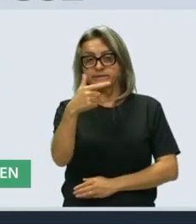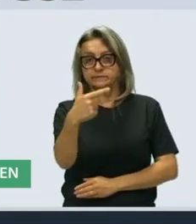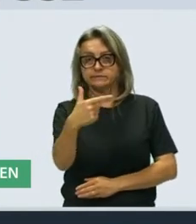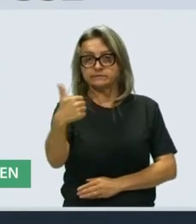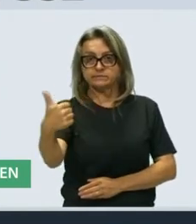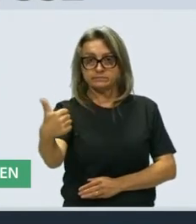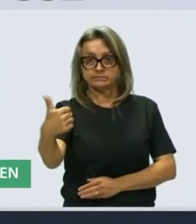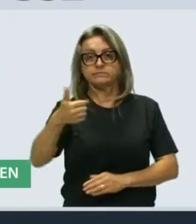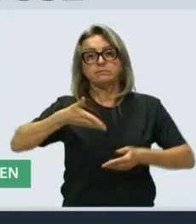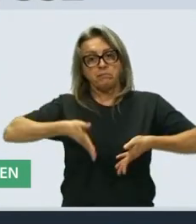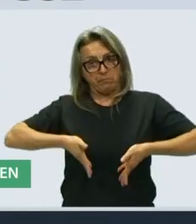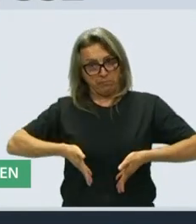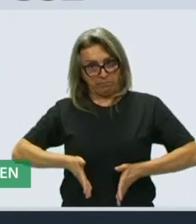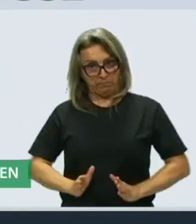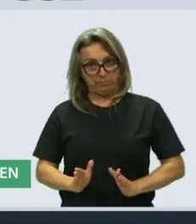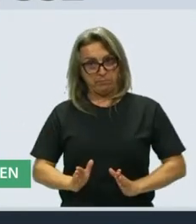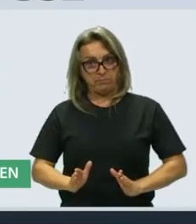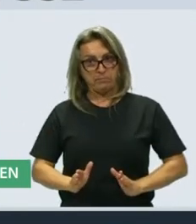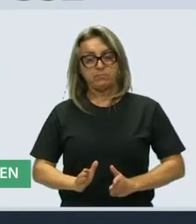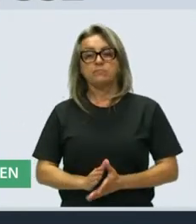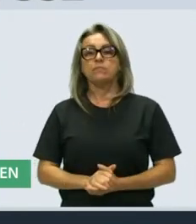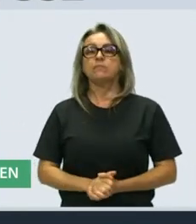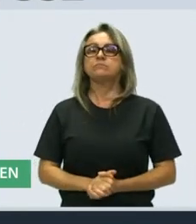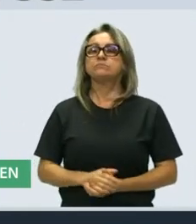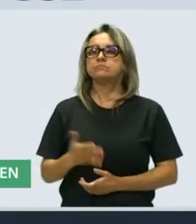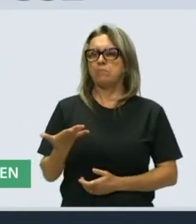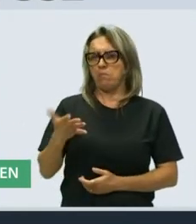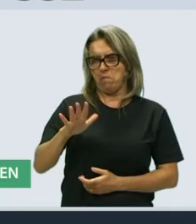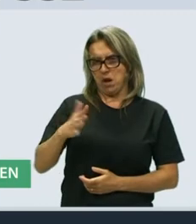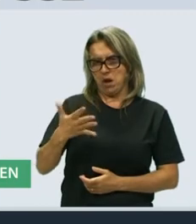3.521 partos realizados, a média de